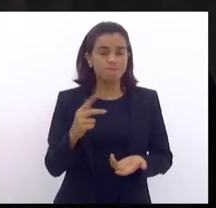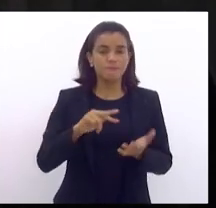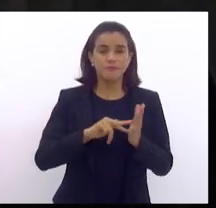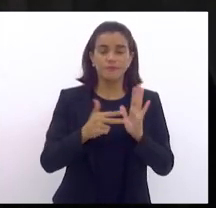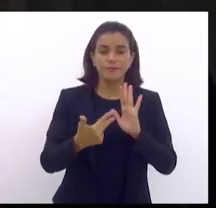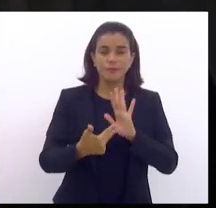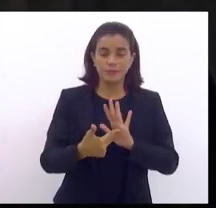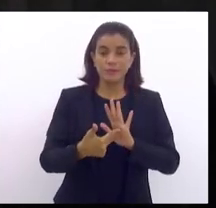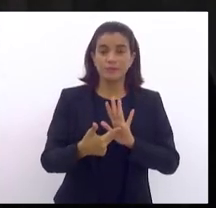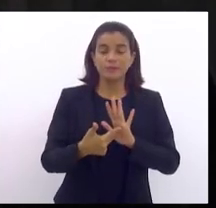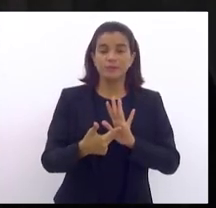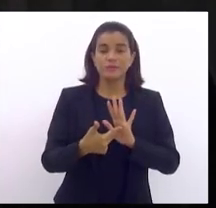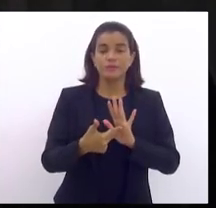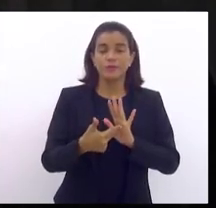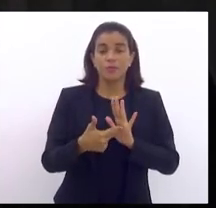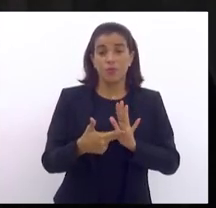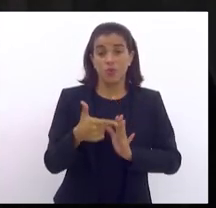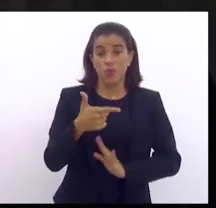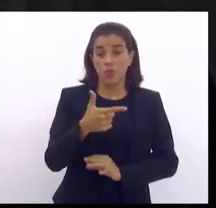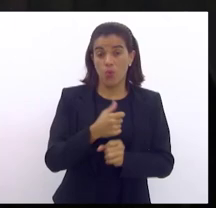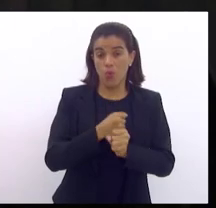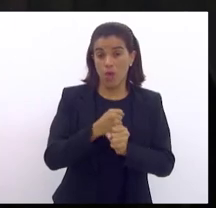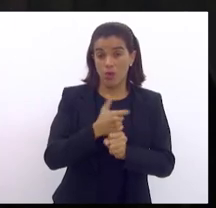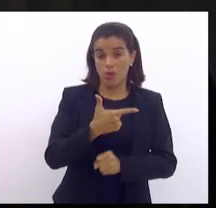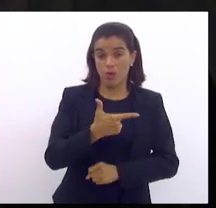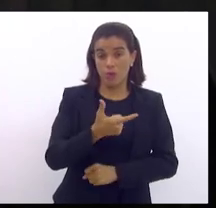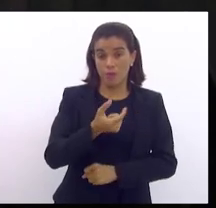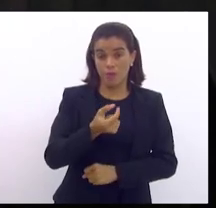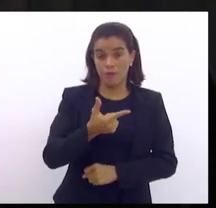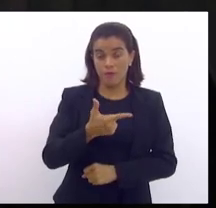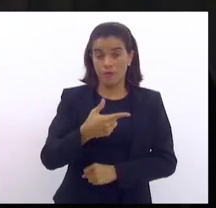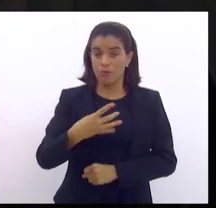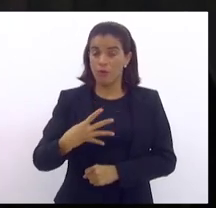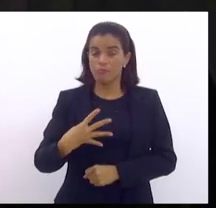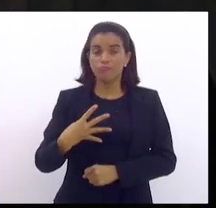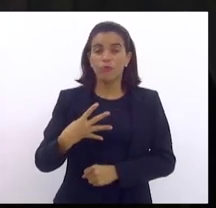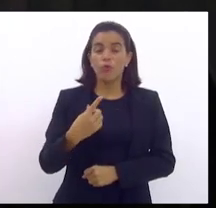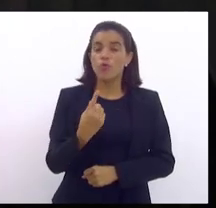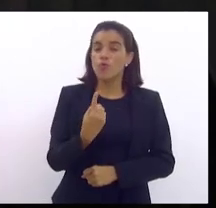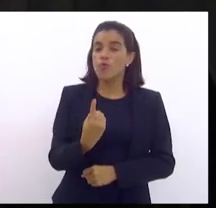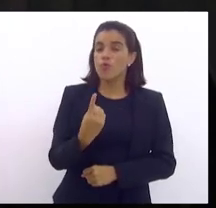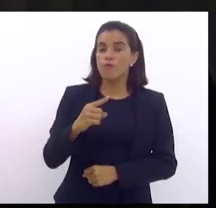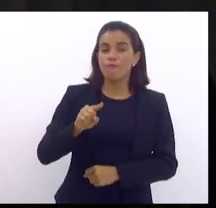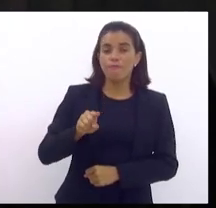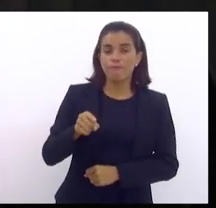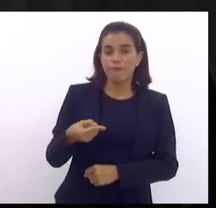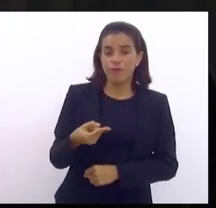públicos, no ano de 2024, 1,4